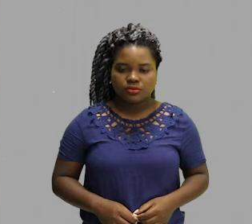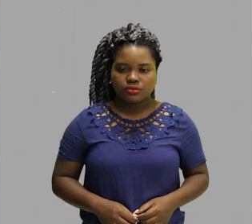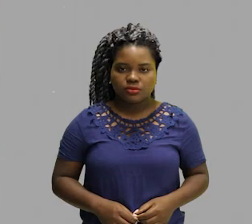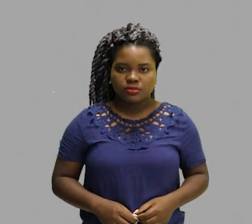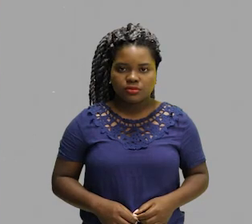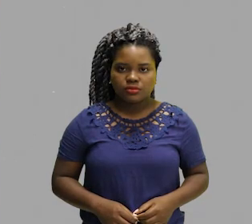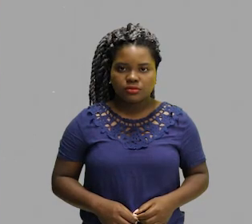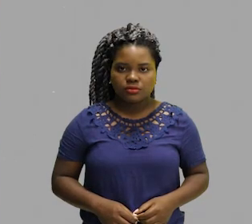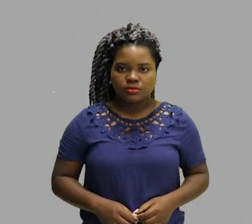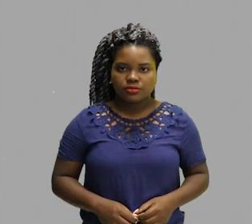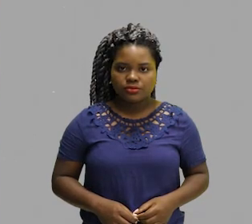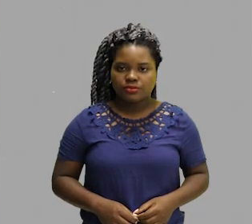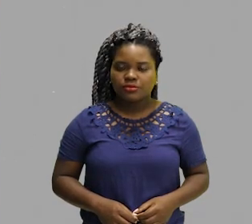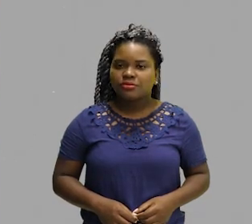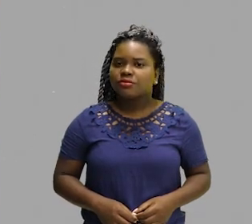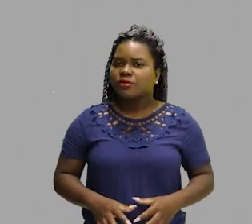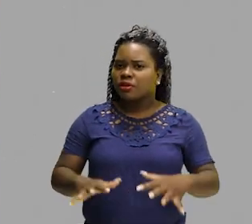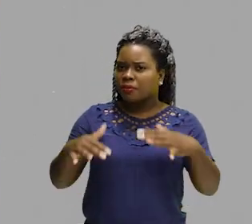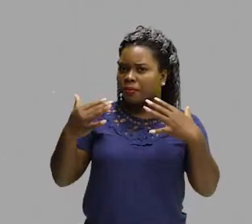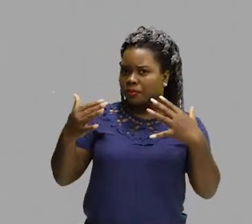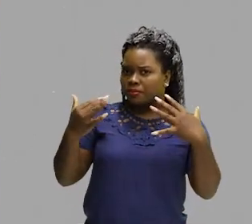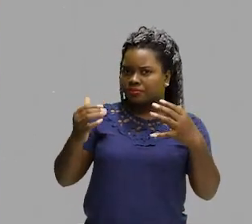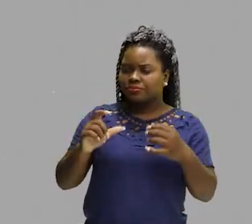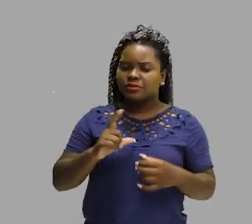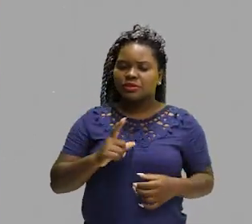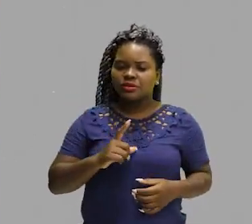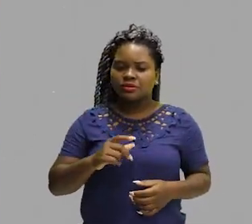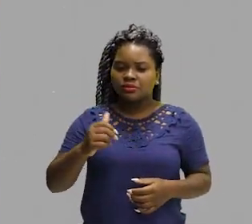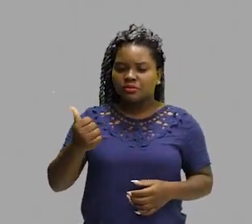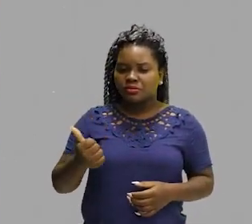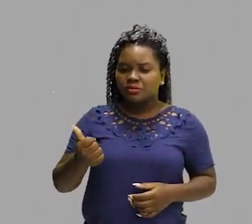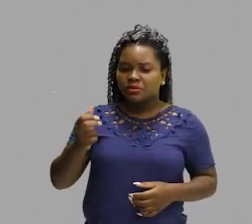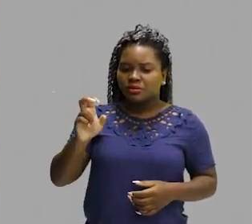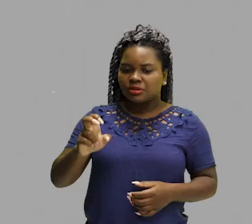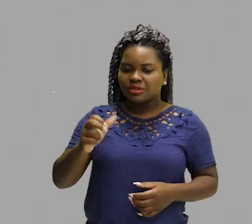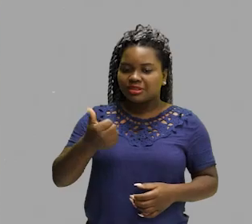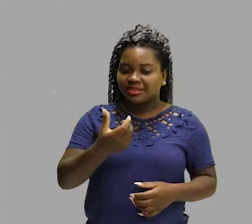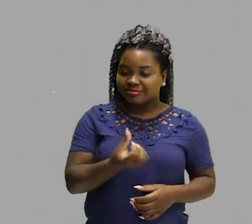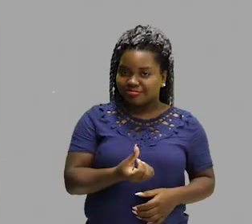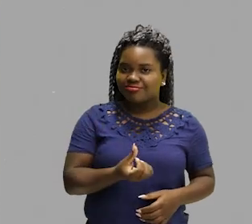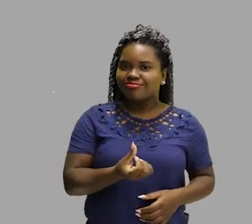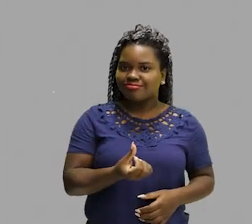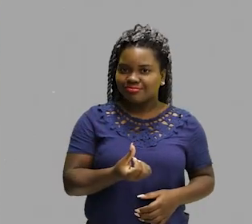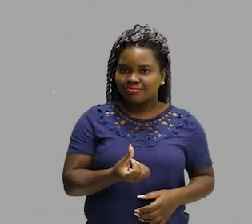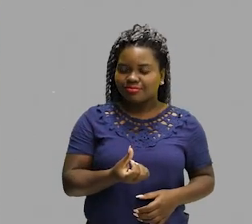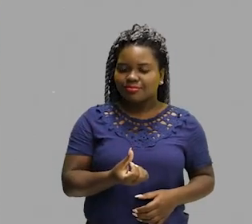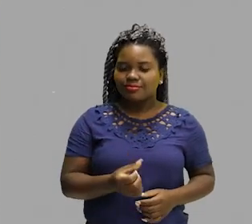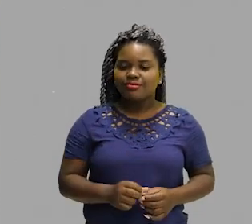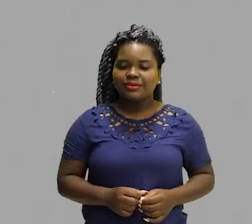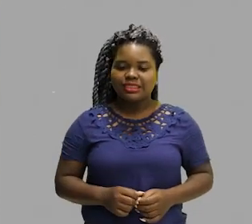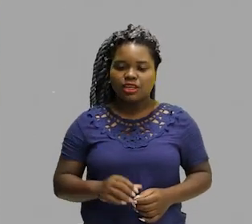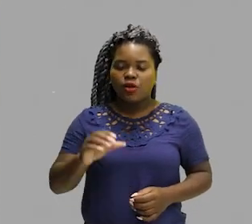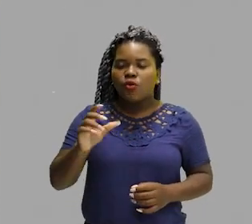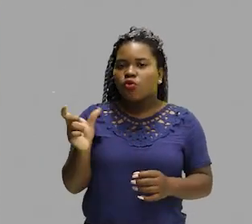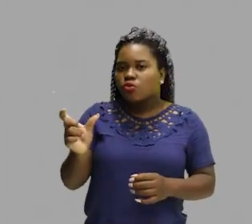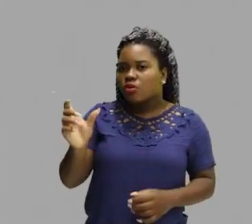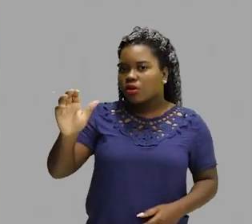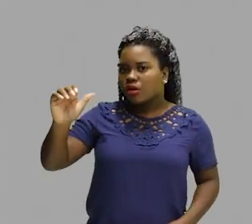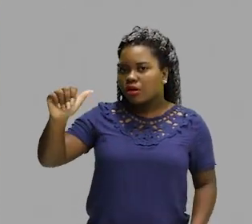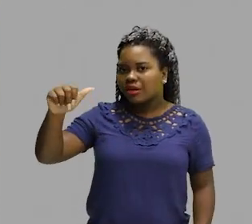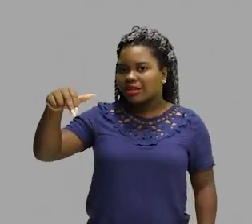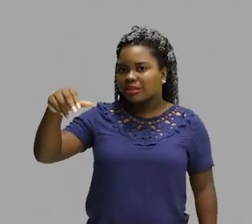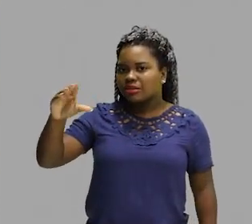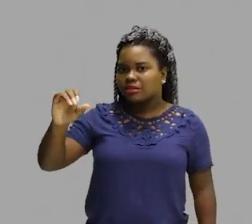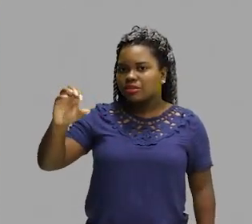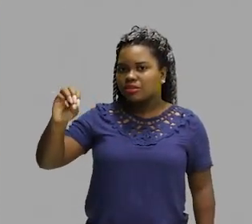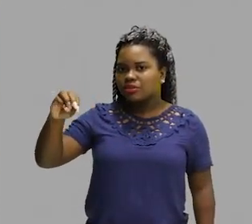de 1516. Olha só, nós já estamos em 1516. Gente, cancioneiro é a reunião